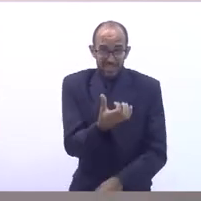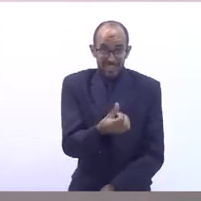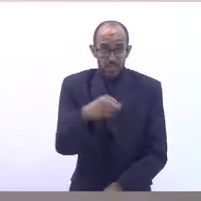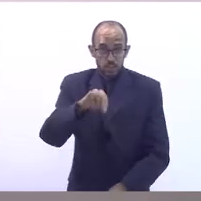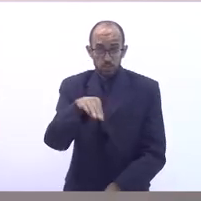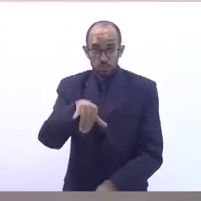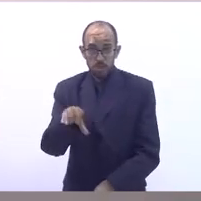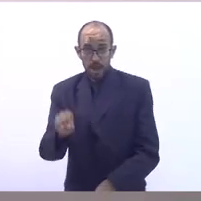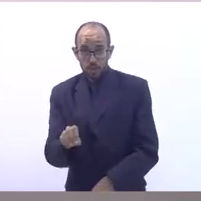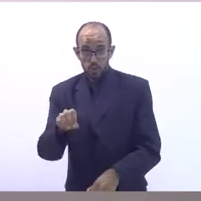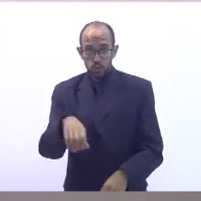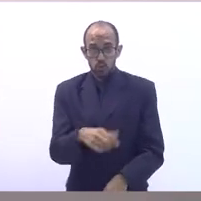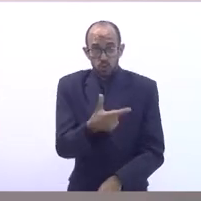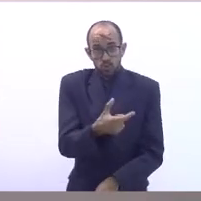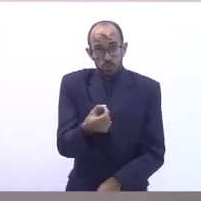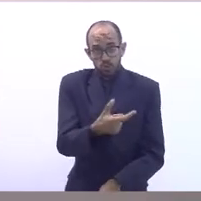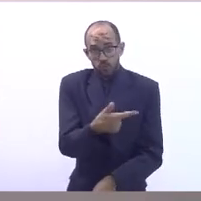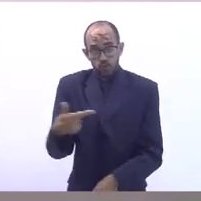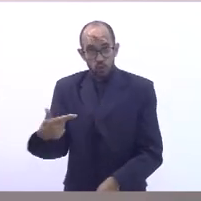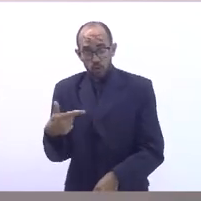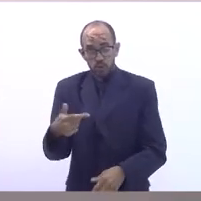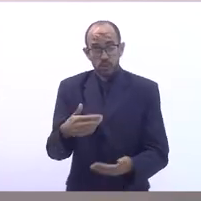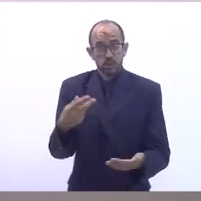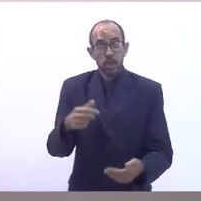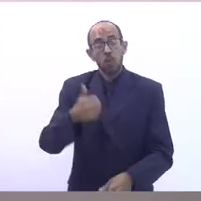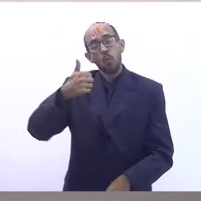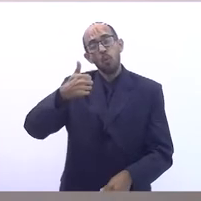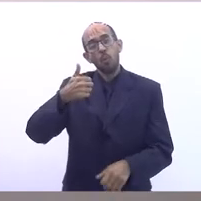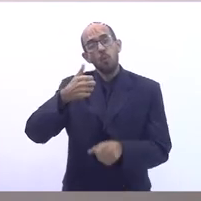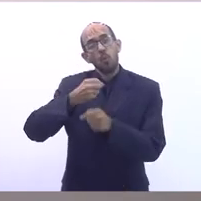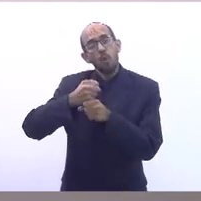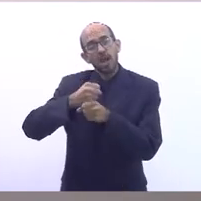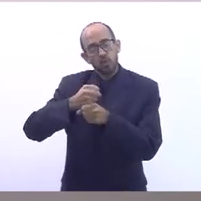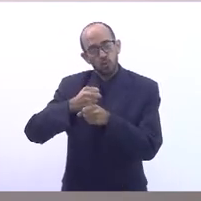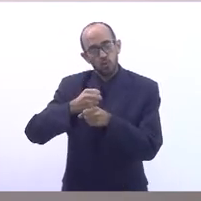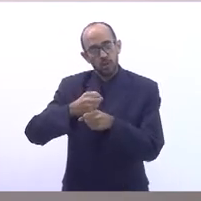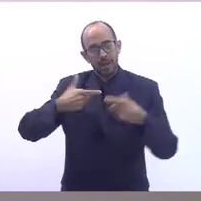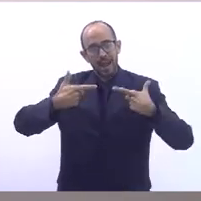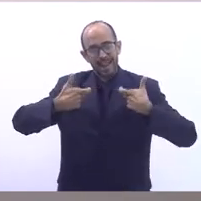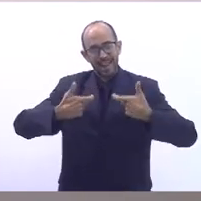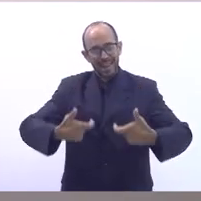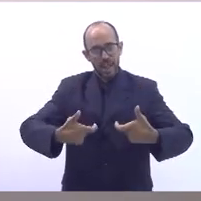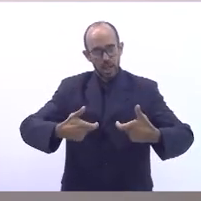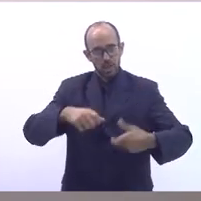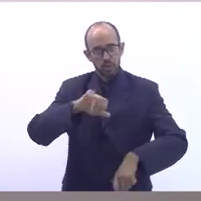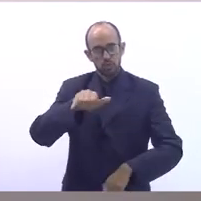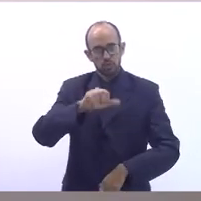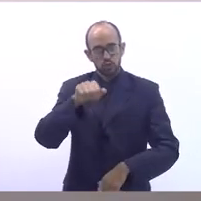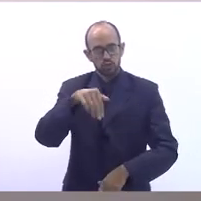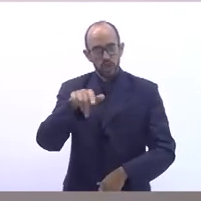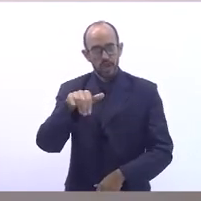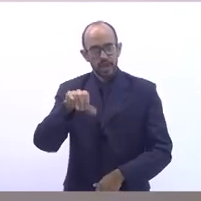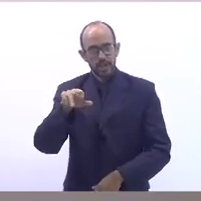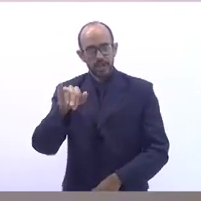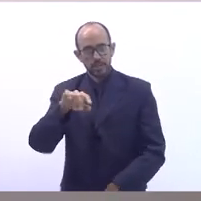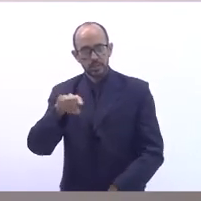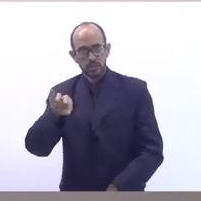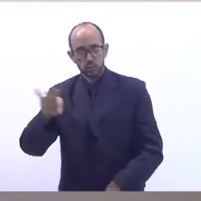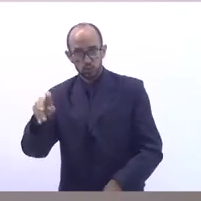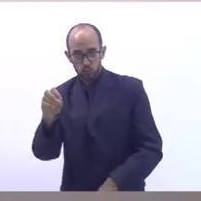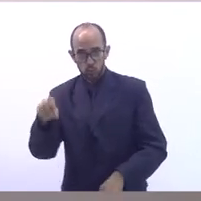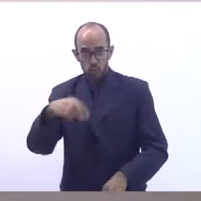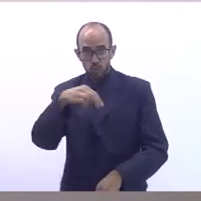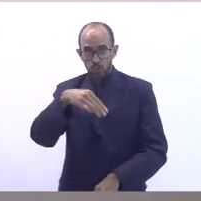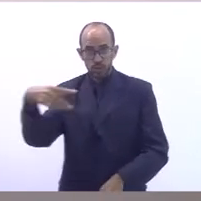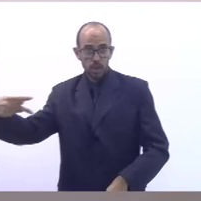de 2022 completa 1 ano da guerra no Jacarezinho considerada a mais letal da história com o aval do Ministério